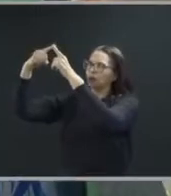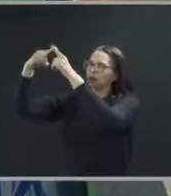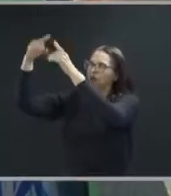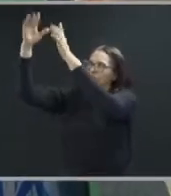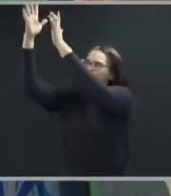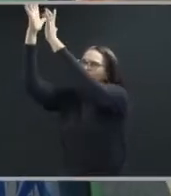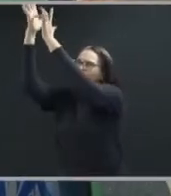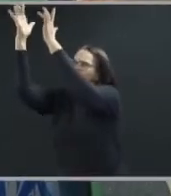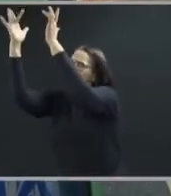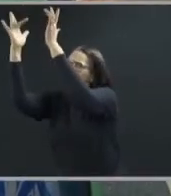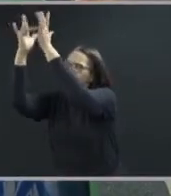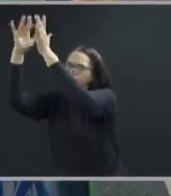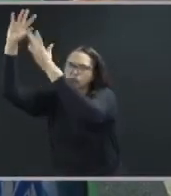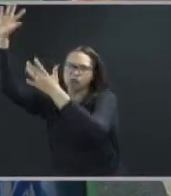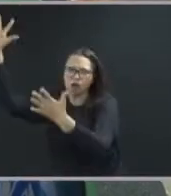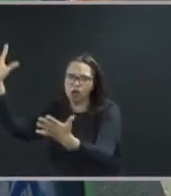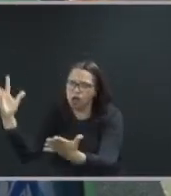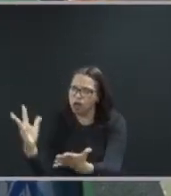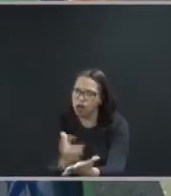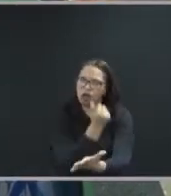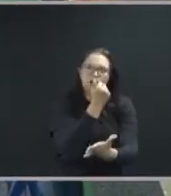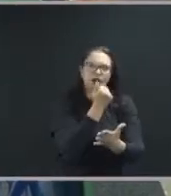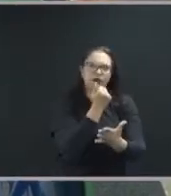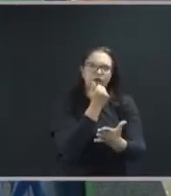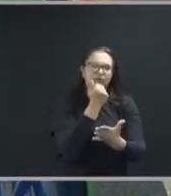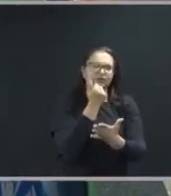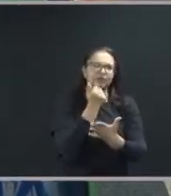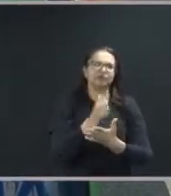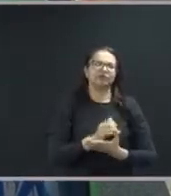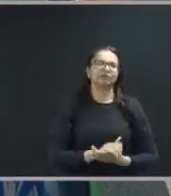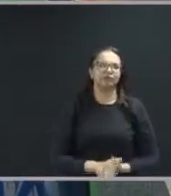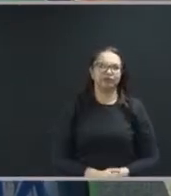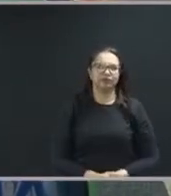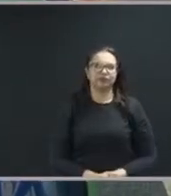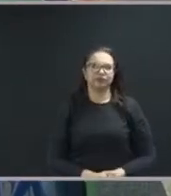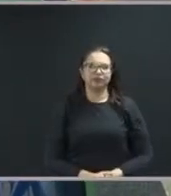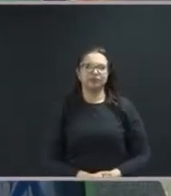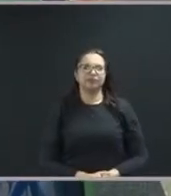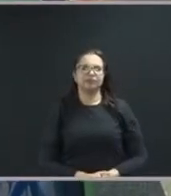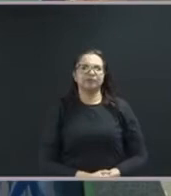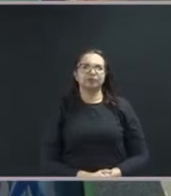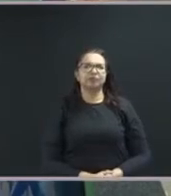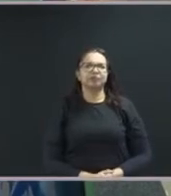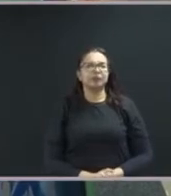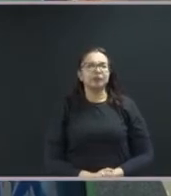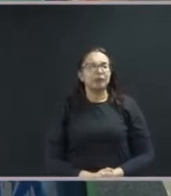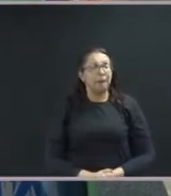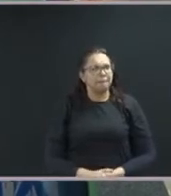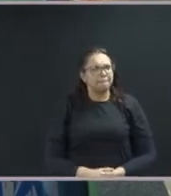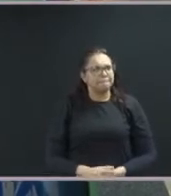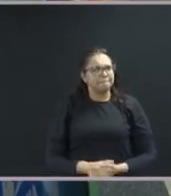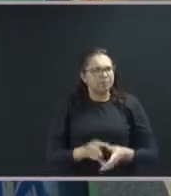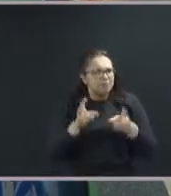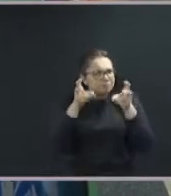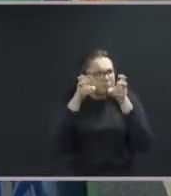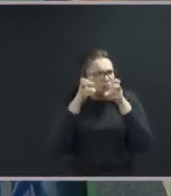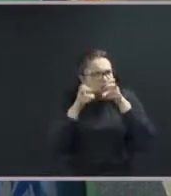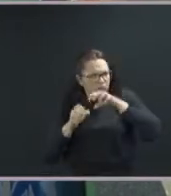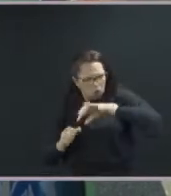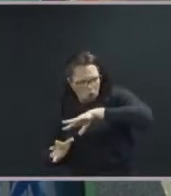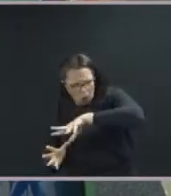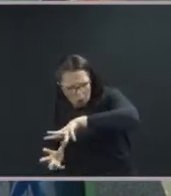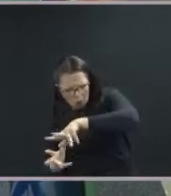leva. E a impressão que dá é que o pecado está crescendo e que está ficando